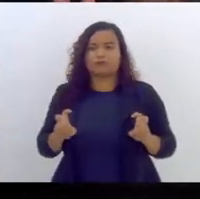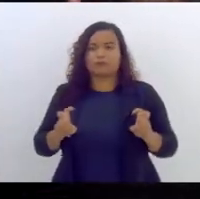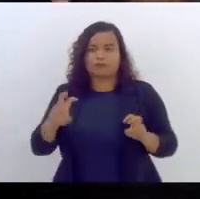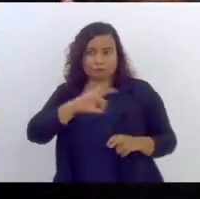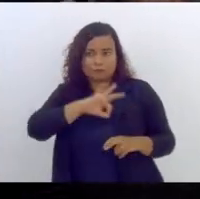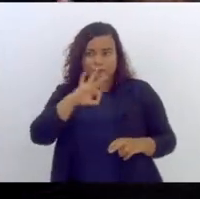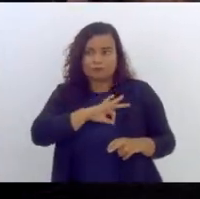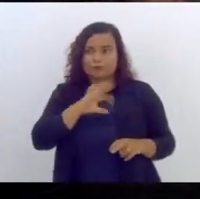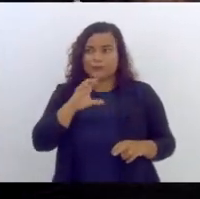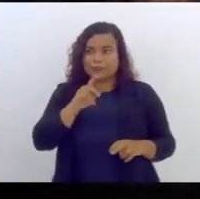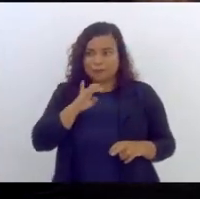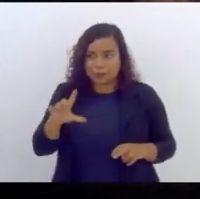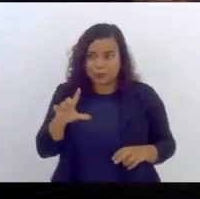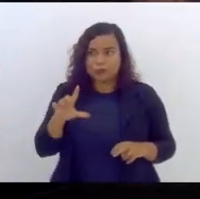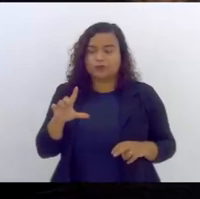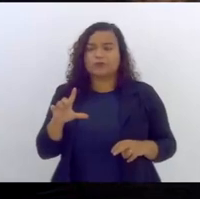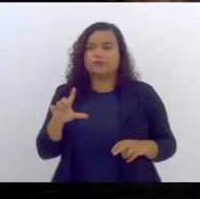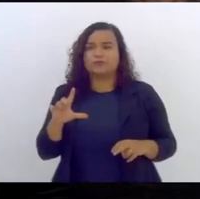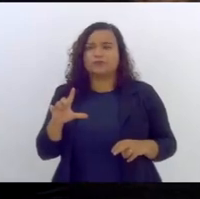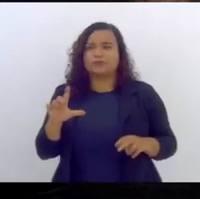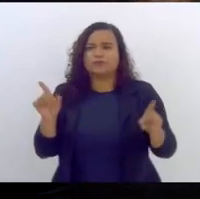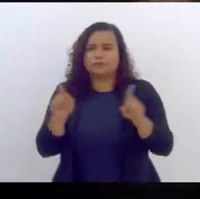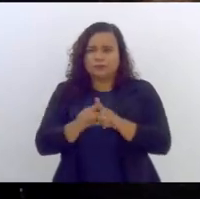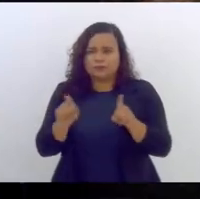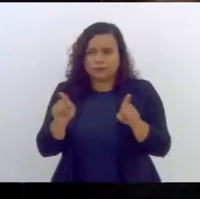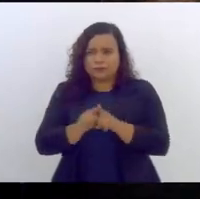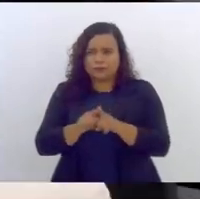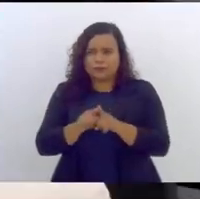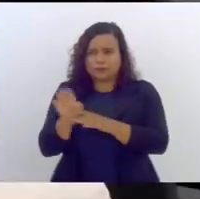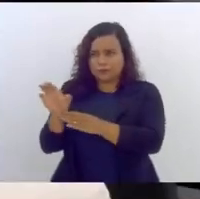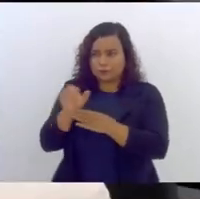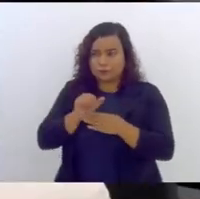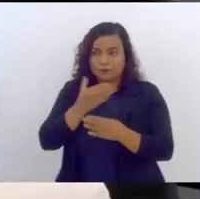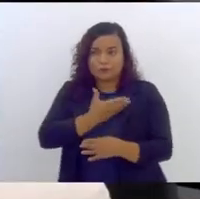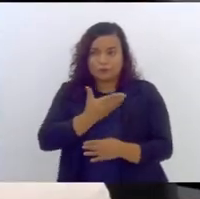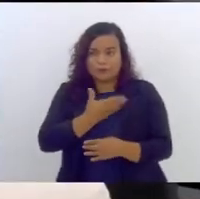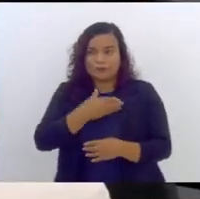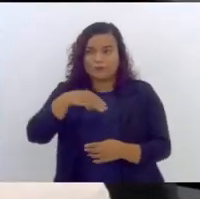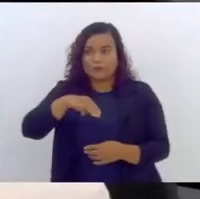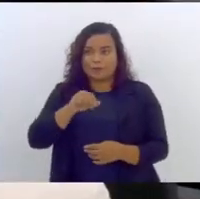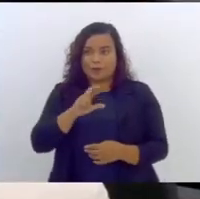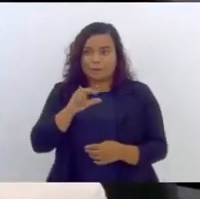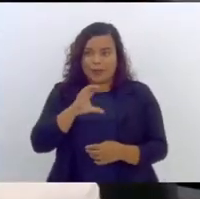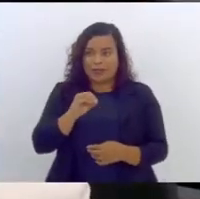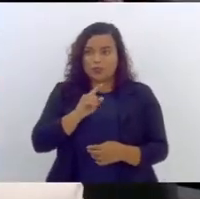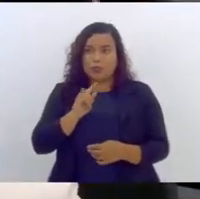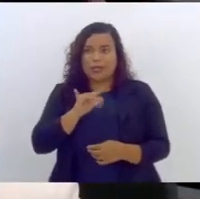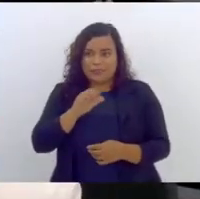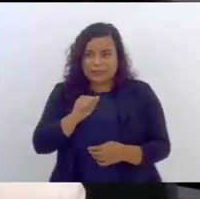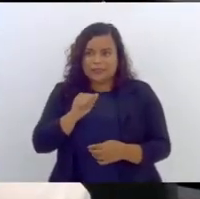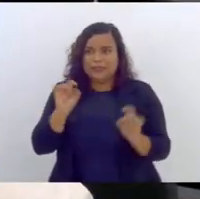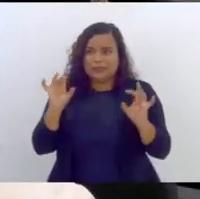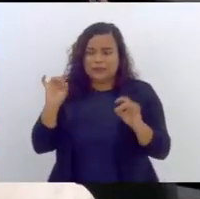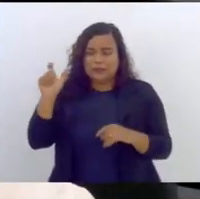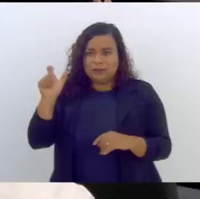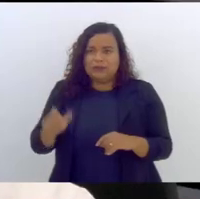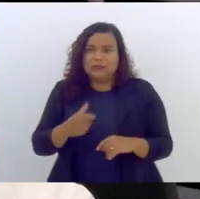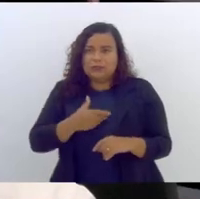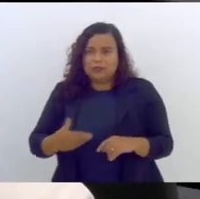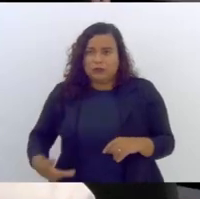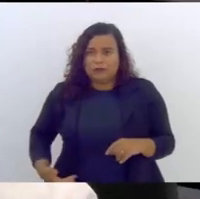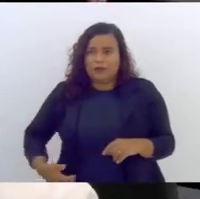a polícia civil chamar o meu amigo Márcio Garcia se eu sou especial do Governo do Estado